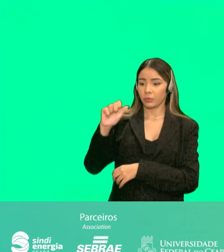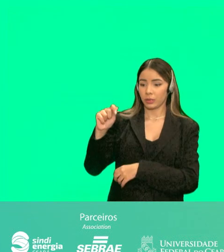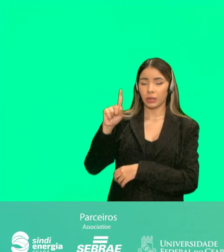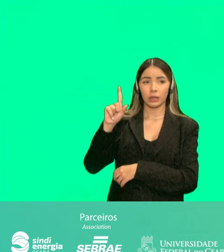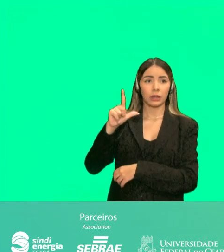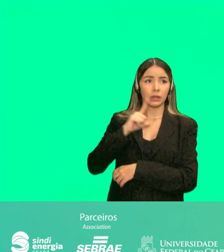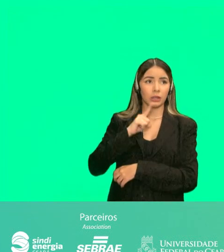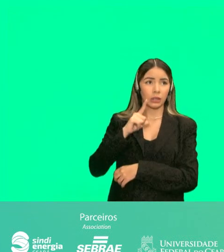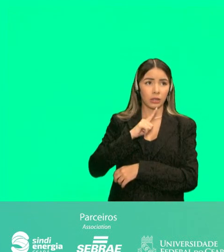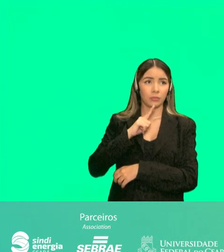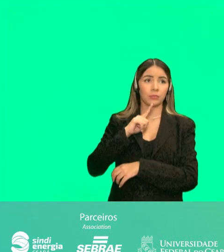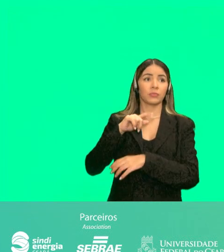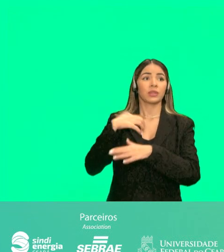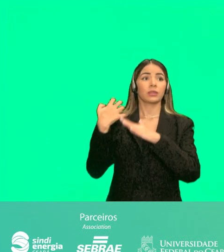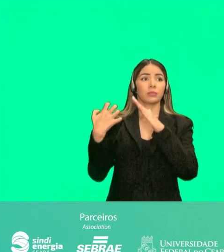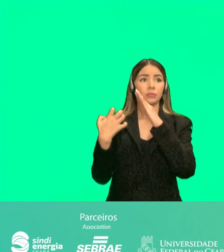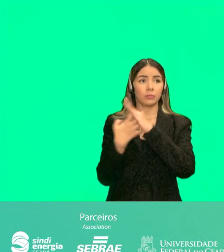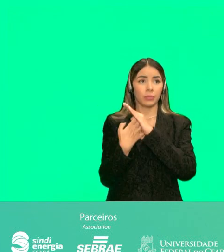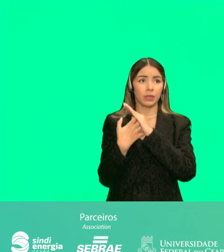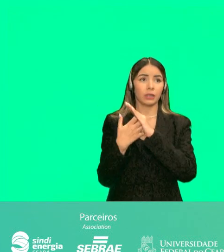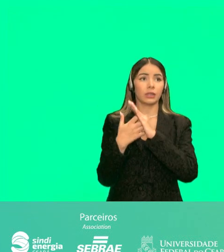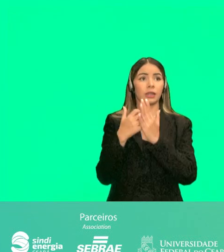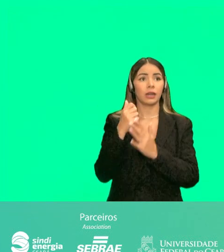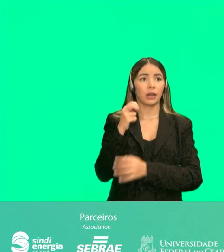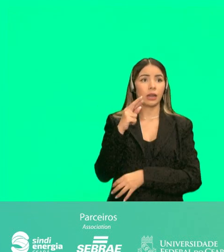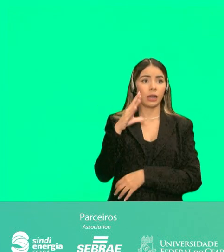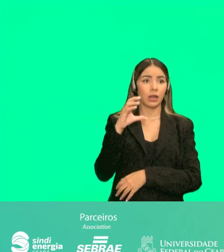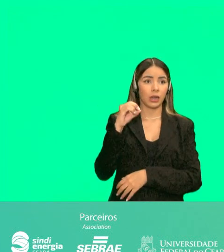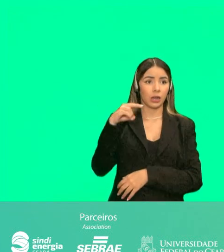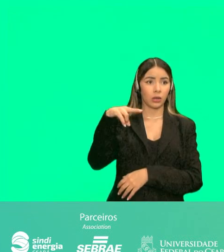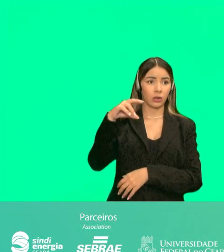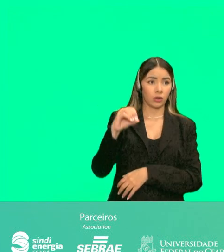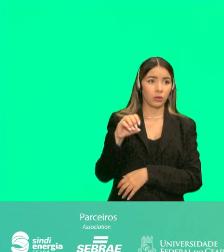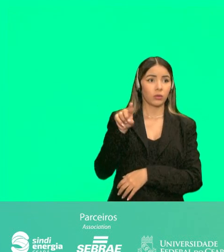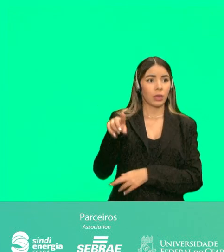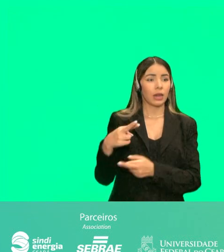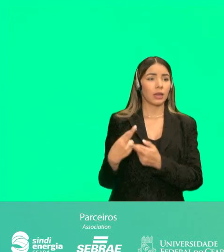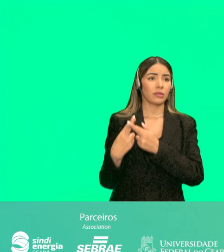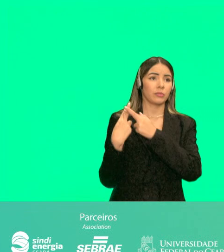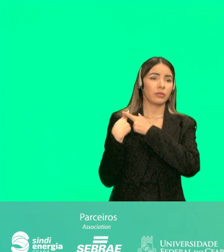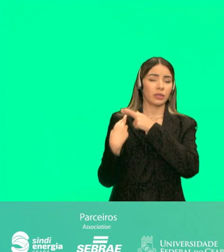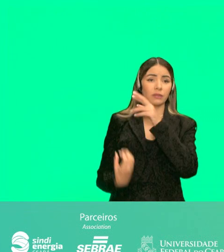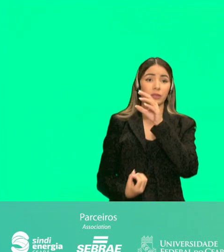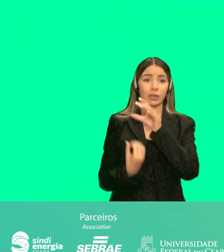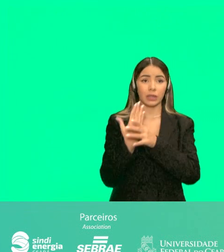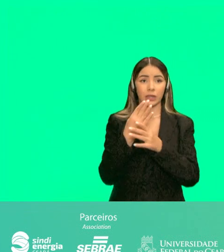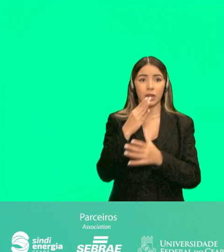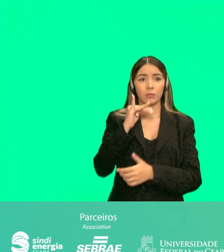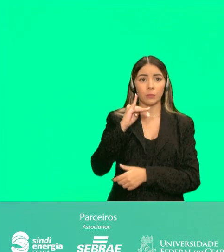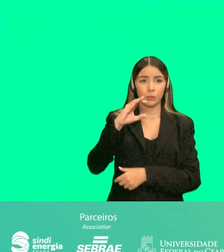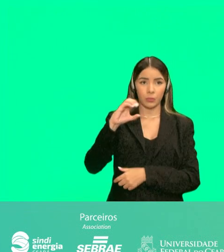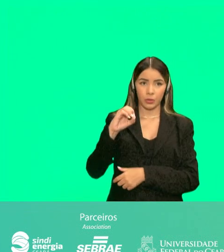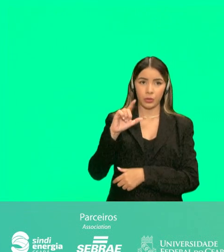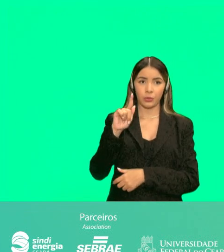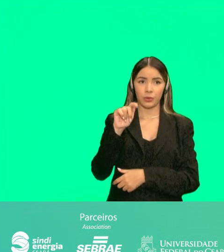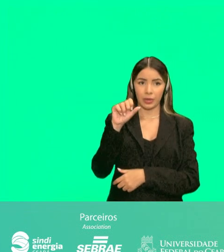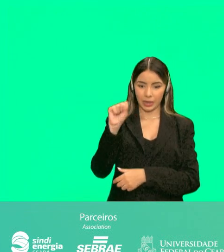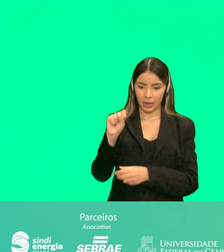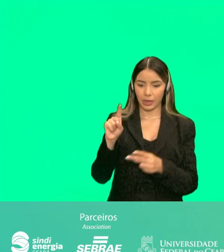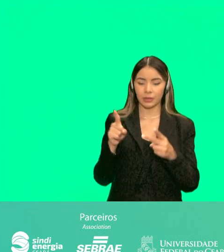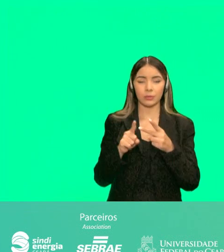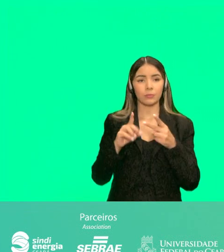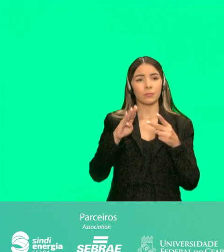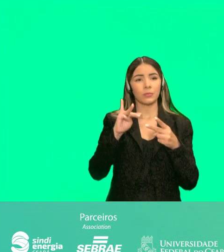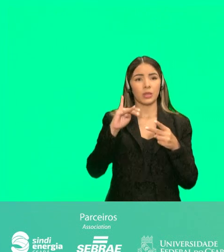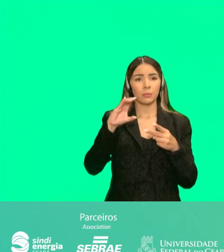que in ela Germany é to produce responsável na biogas Alemanha and por methane. produzir biogás Since this e biogas and biometano. methane are Uma vez que esse produced, biogás,